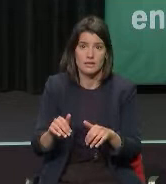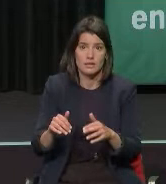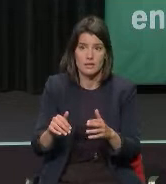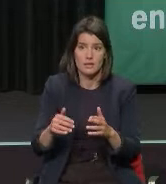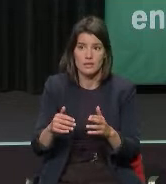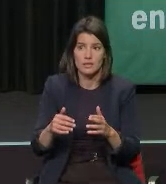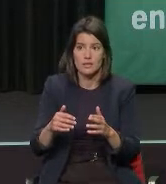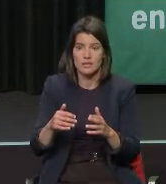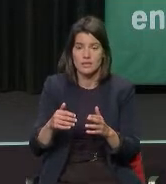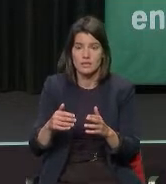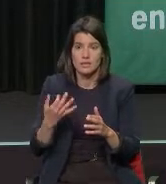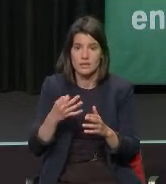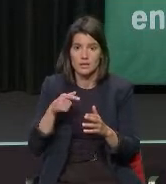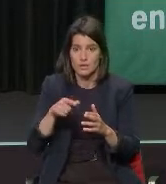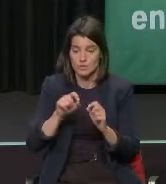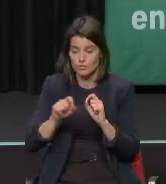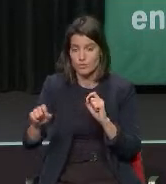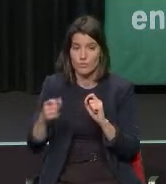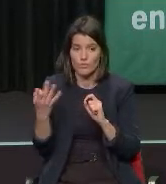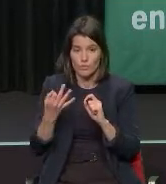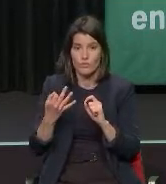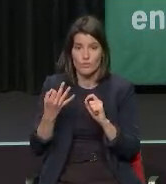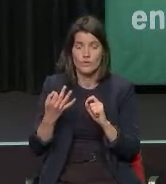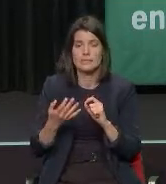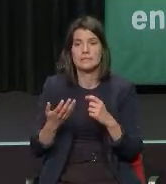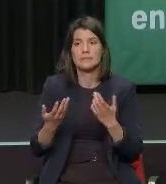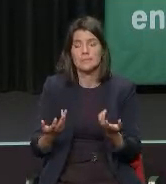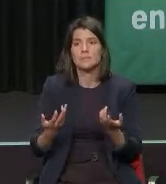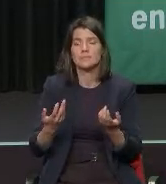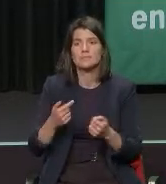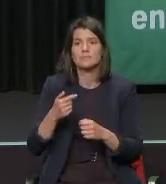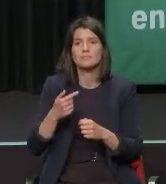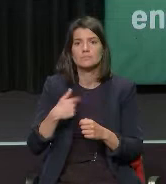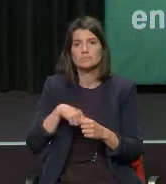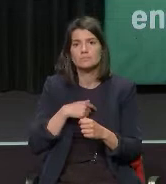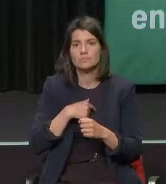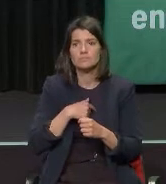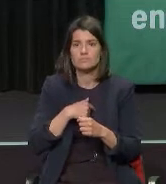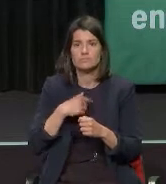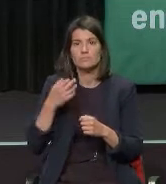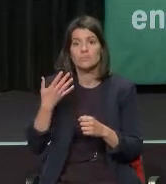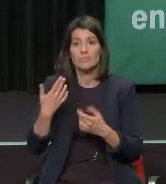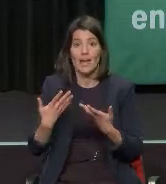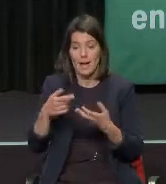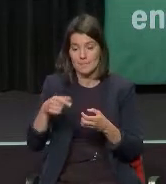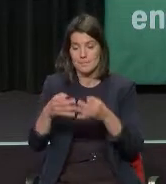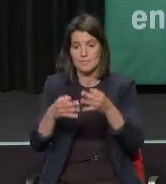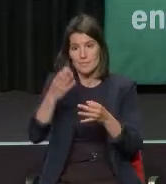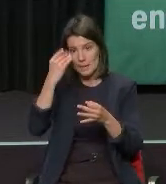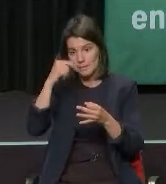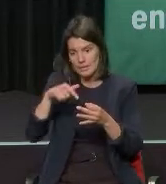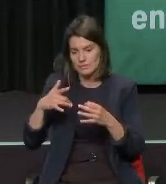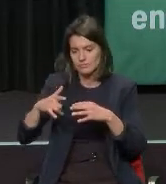tendência tende a subir durante este período. Aplicamos